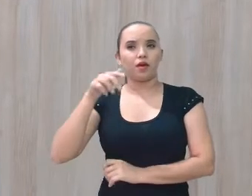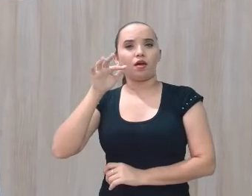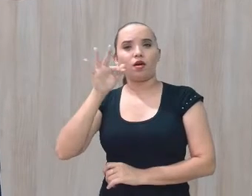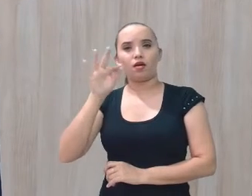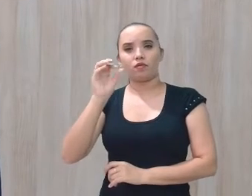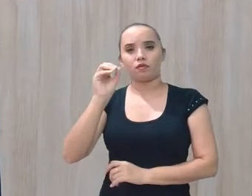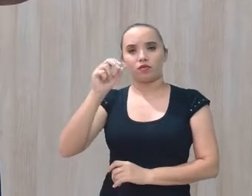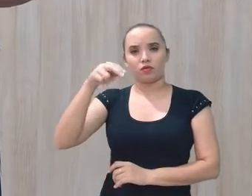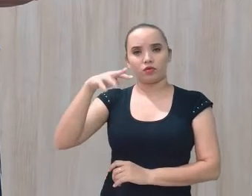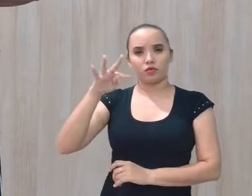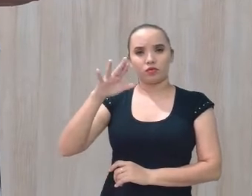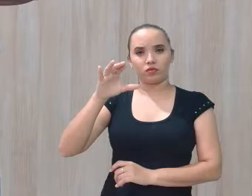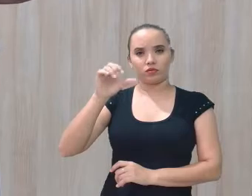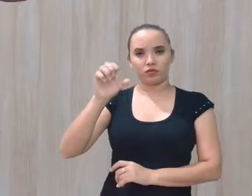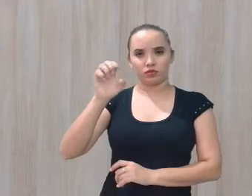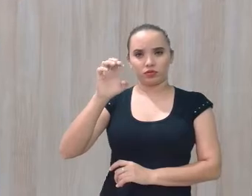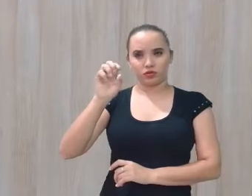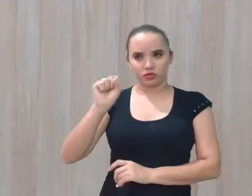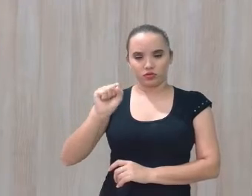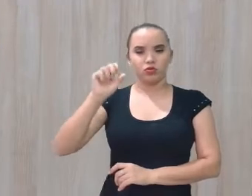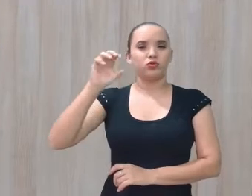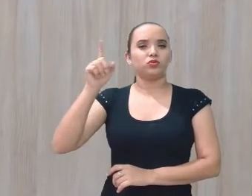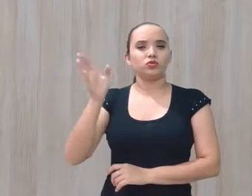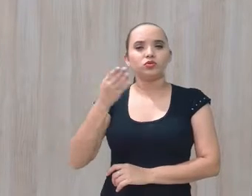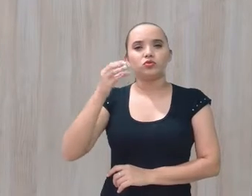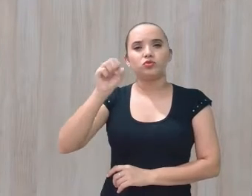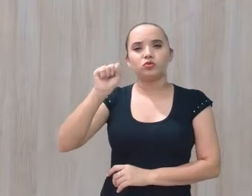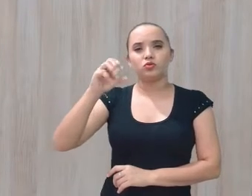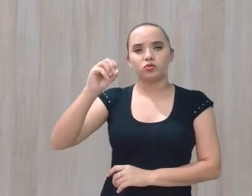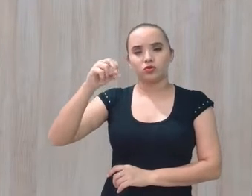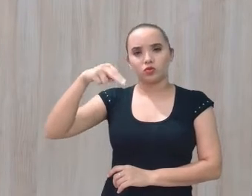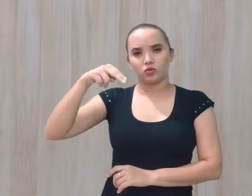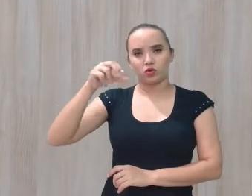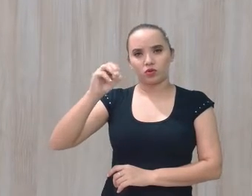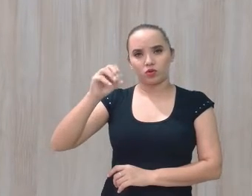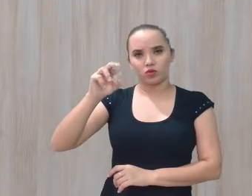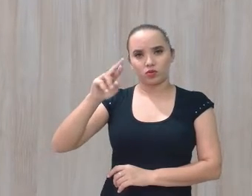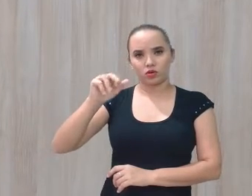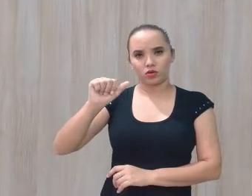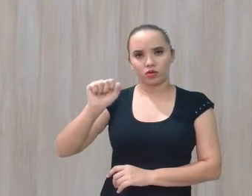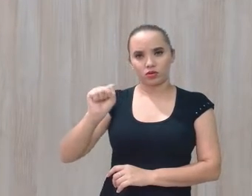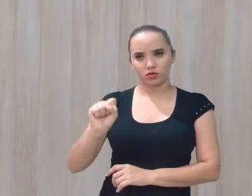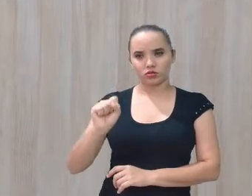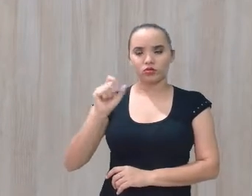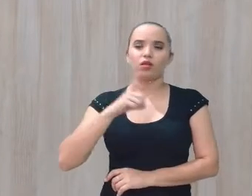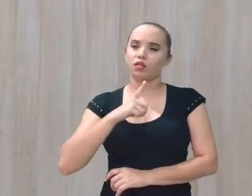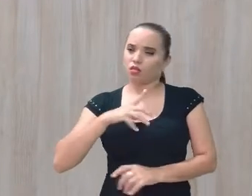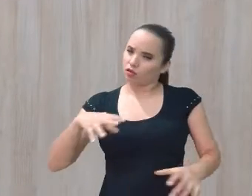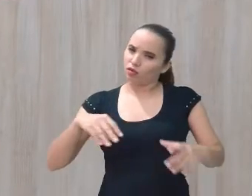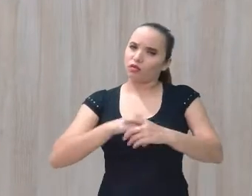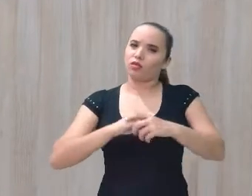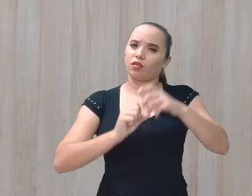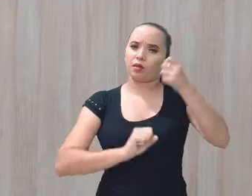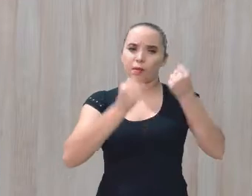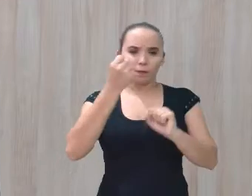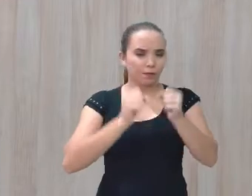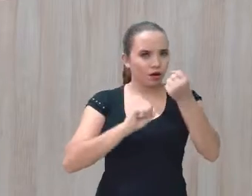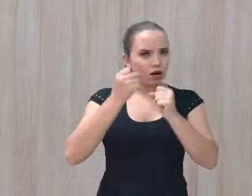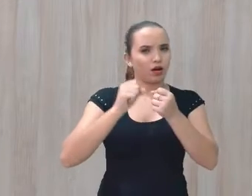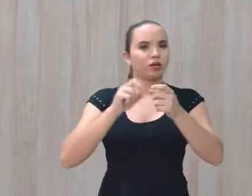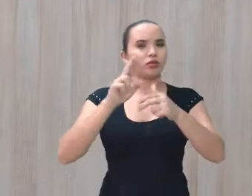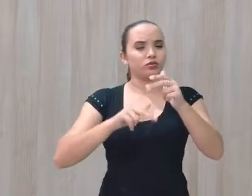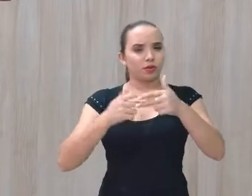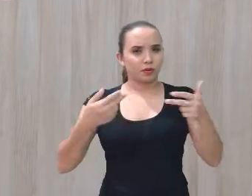fontes sonoras, tá? Dentre as máquinas e motores e aparelhos, existem também os aparelhos